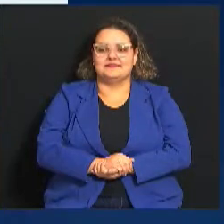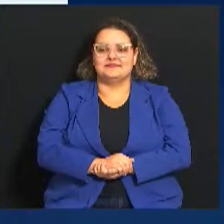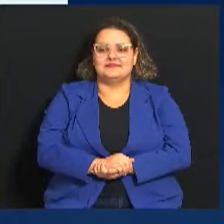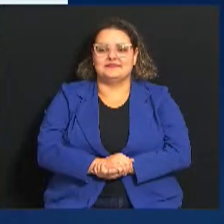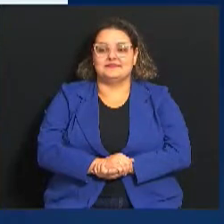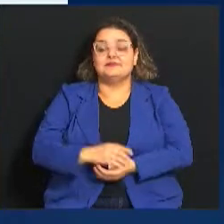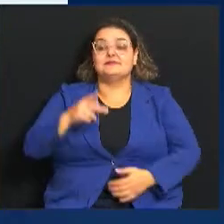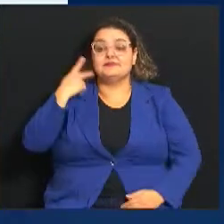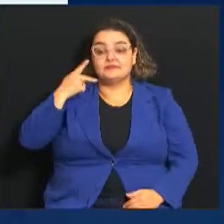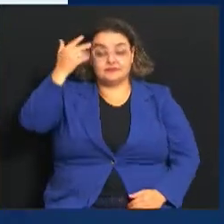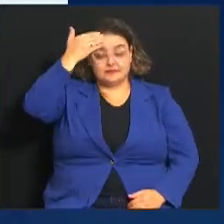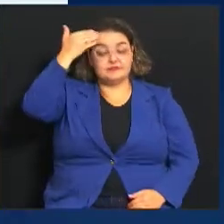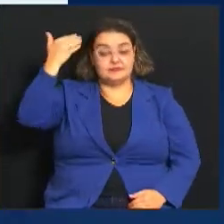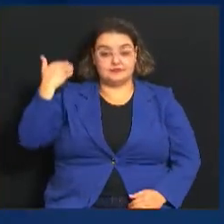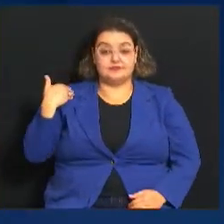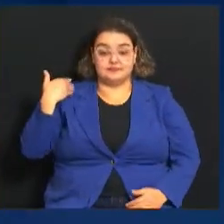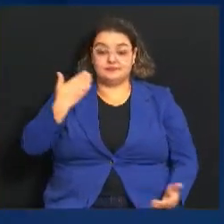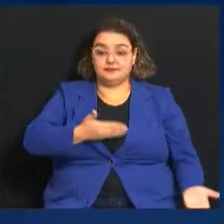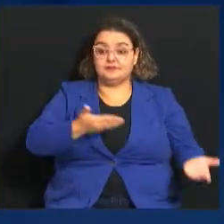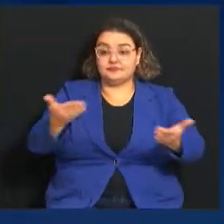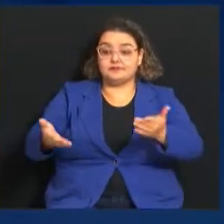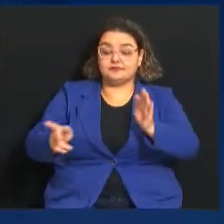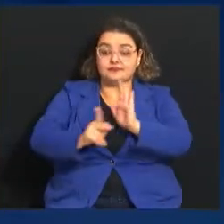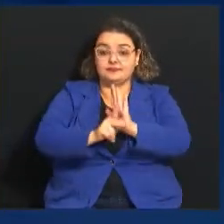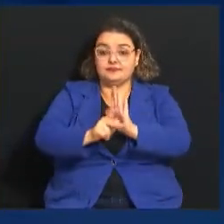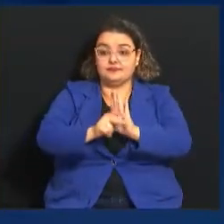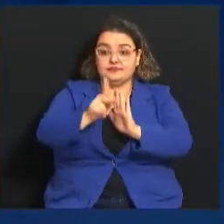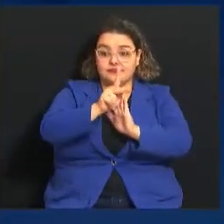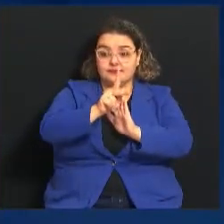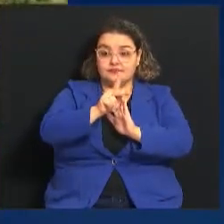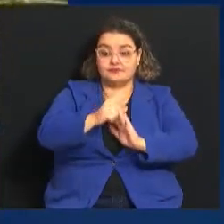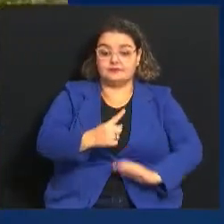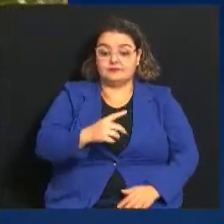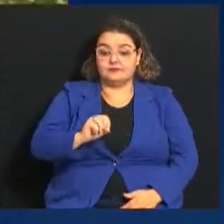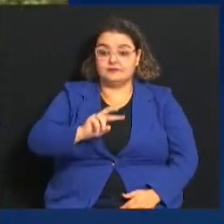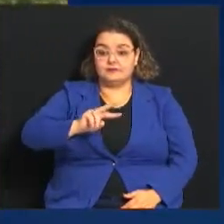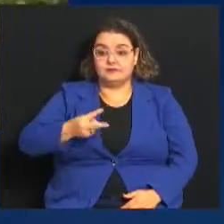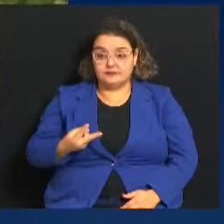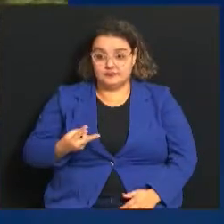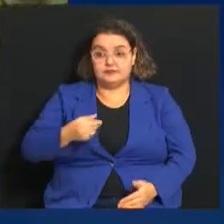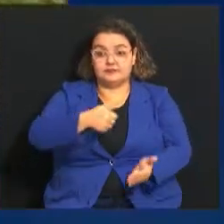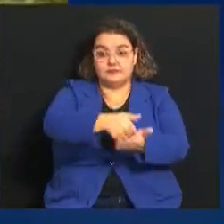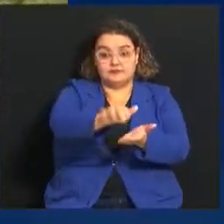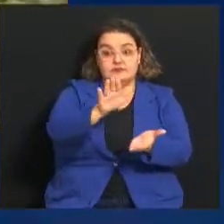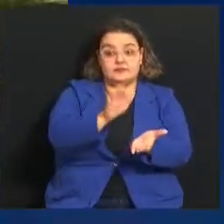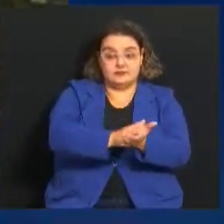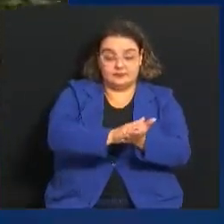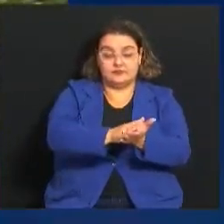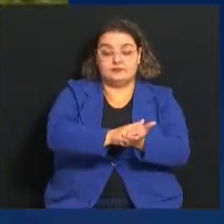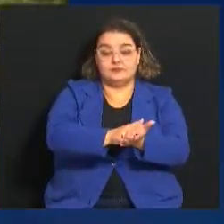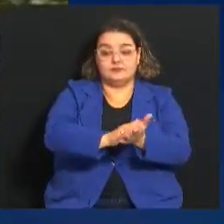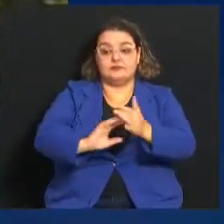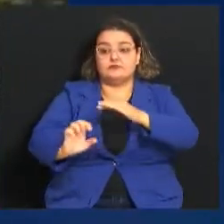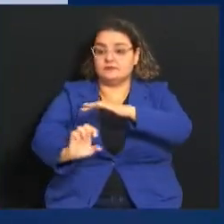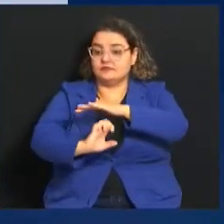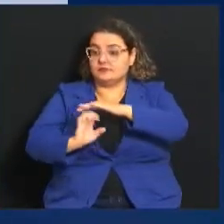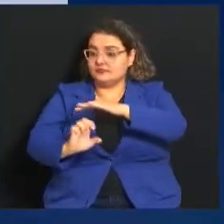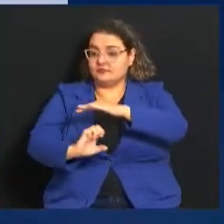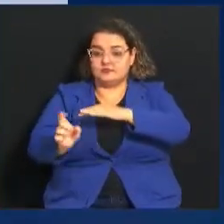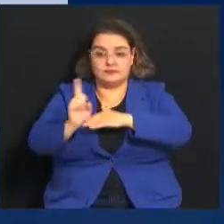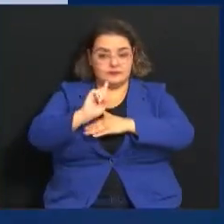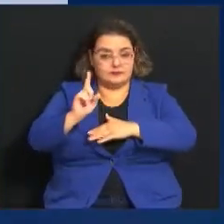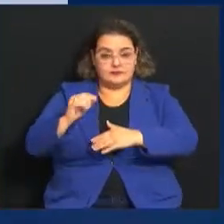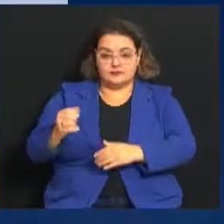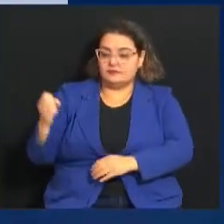Vereadora Débora Palermo apresenta projeto que aumenta em 10 vezes a multa para empresas que não retirarem